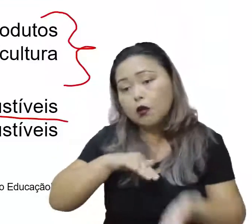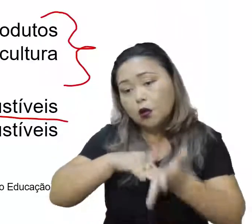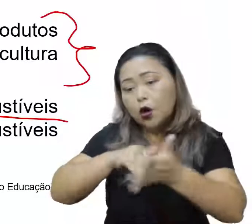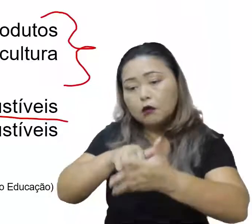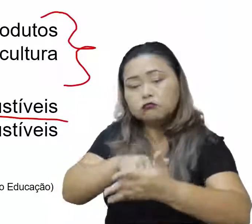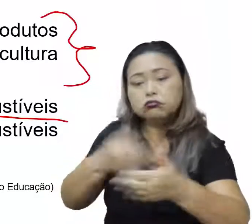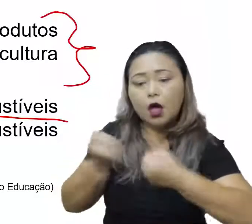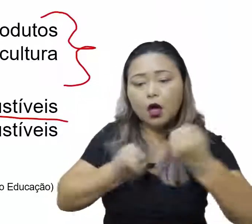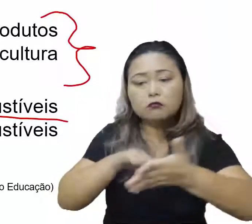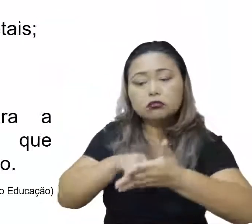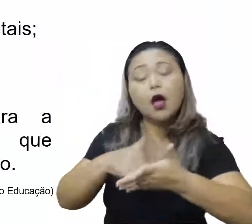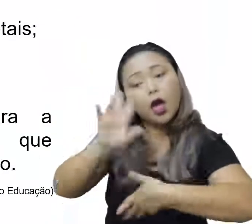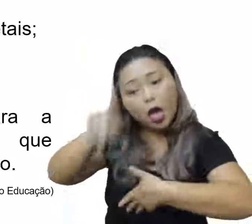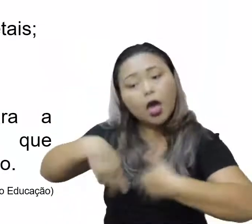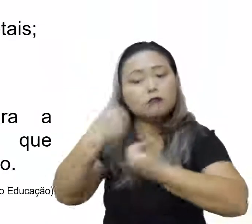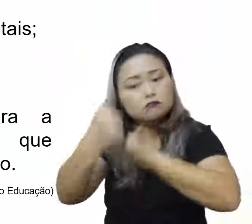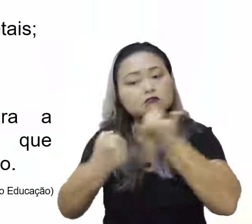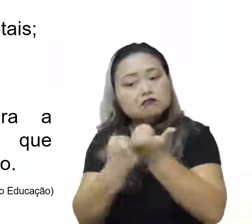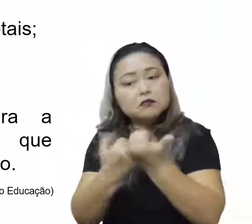alternativa, né?